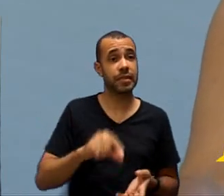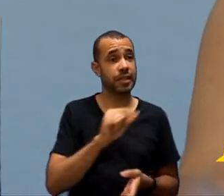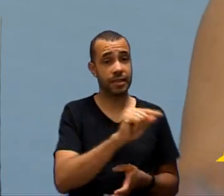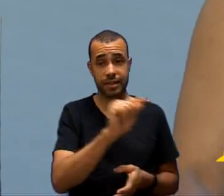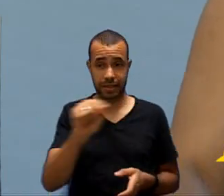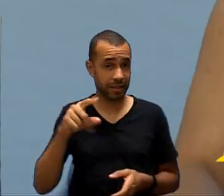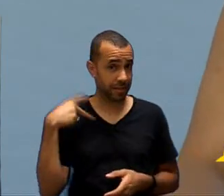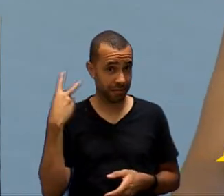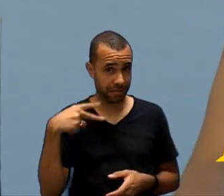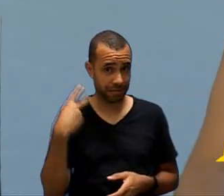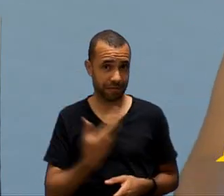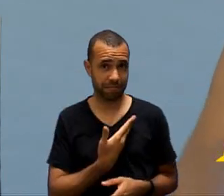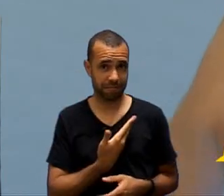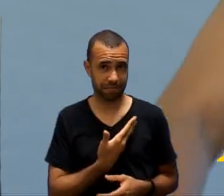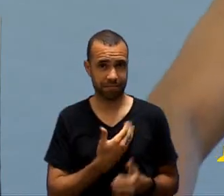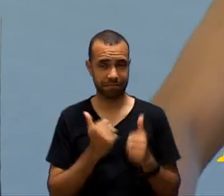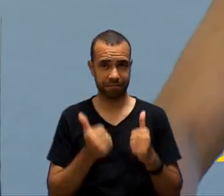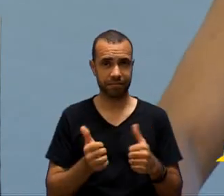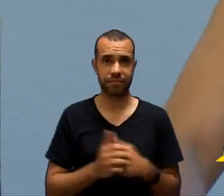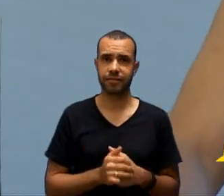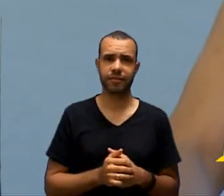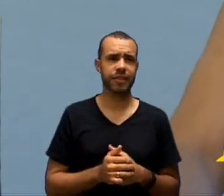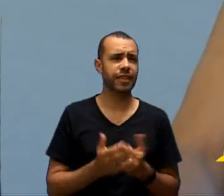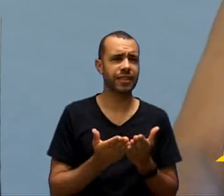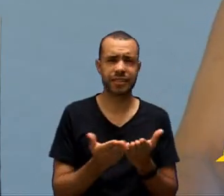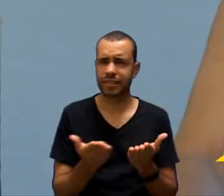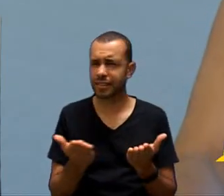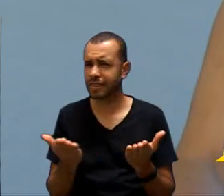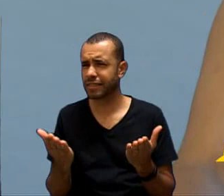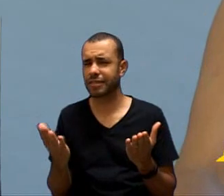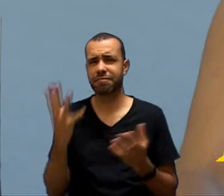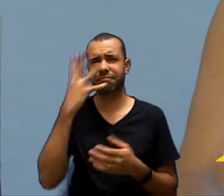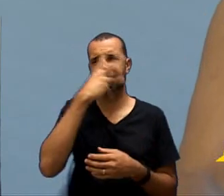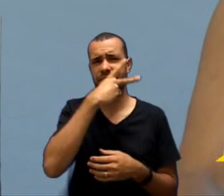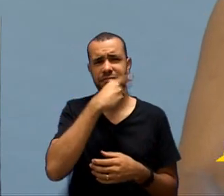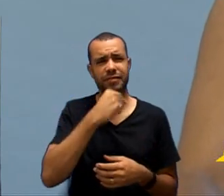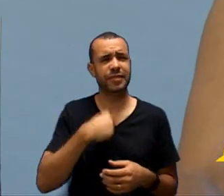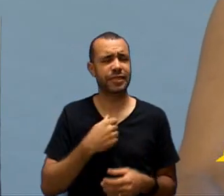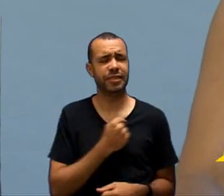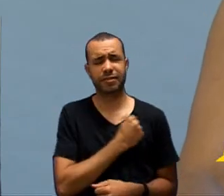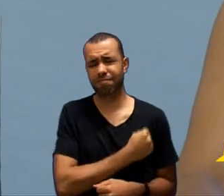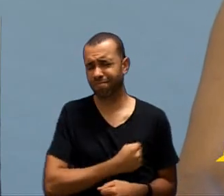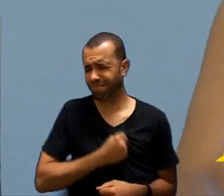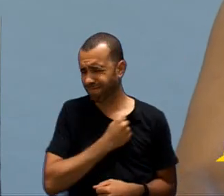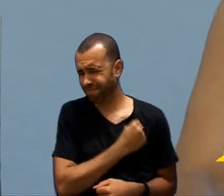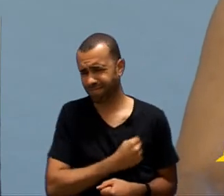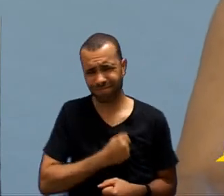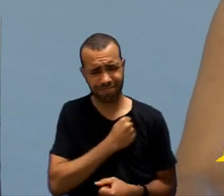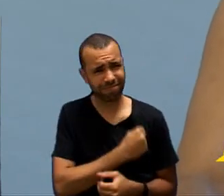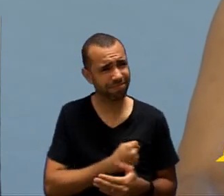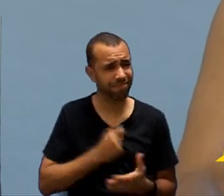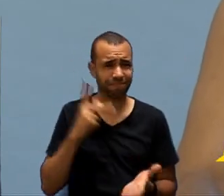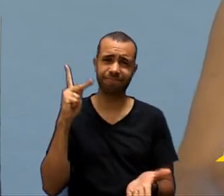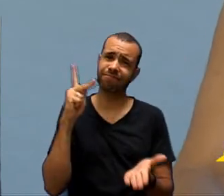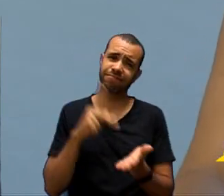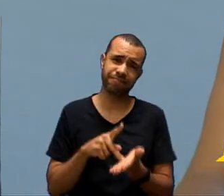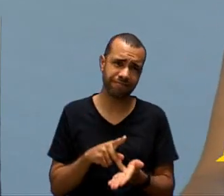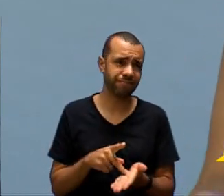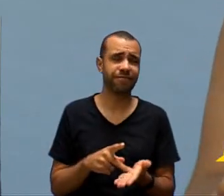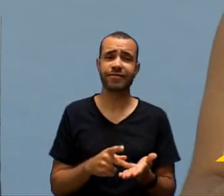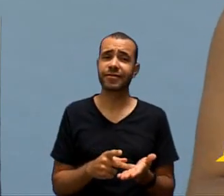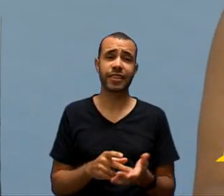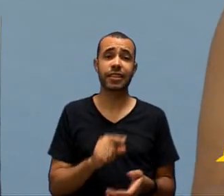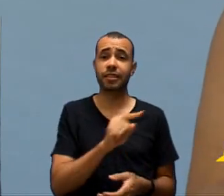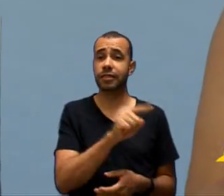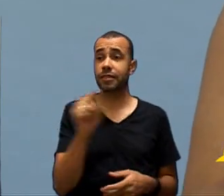colegas vereadores. Seus lindos, eu vou sentir muita saudade de vocês, de verdade. Eu acho que